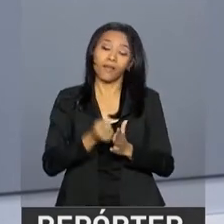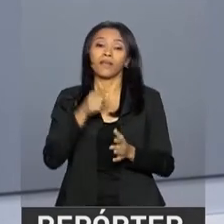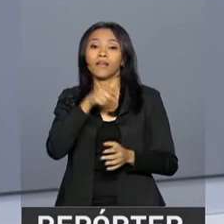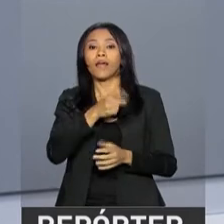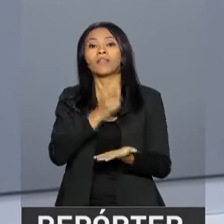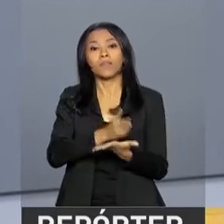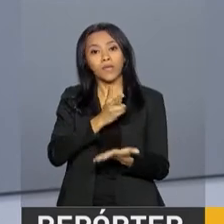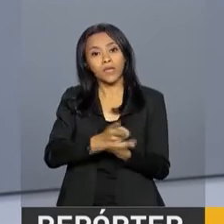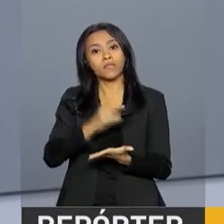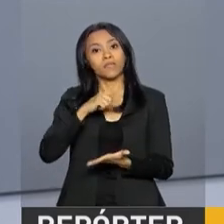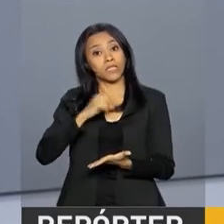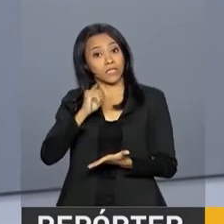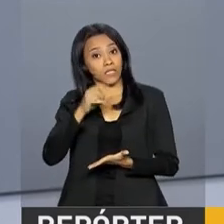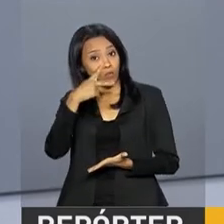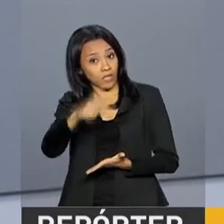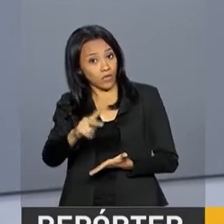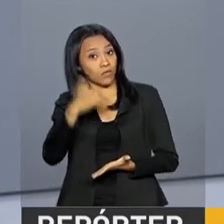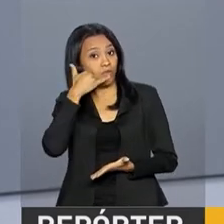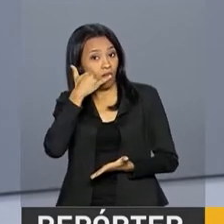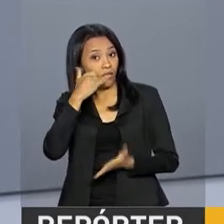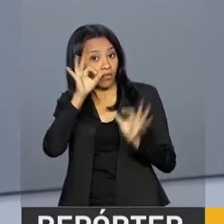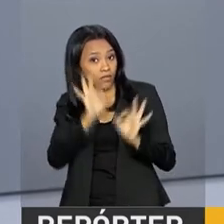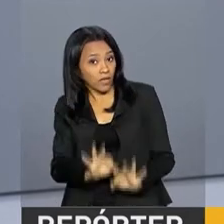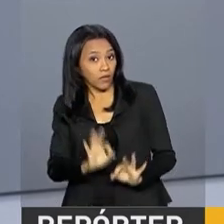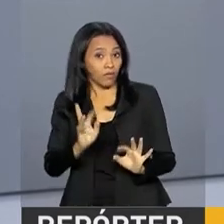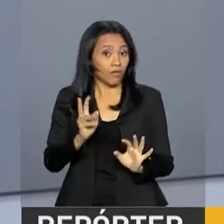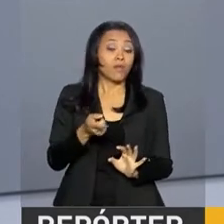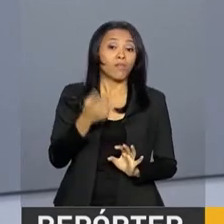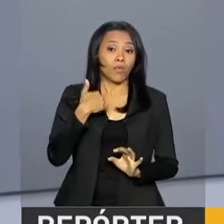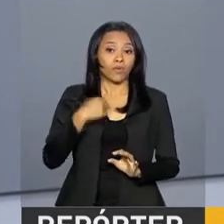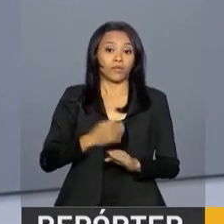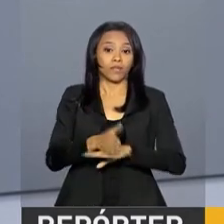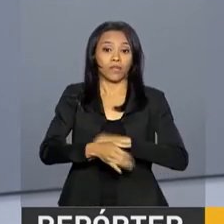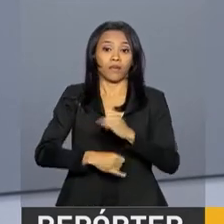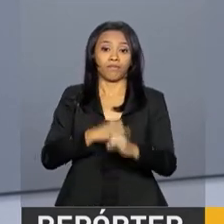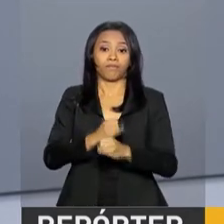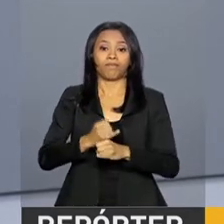possível consultar se o seu celular é legal. Acesse